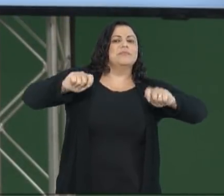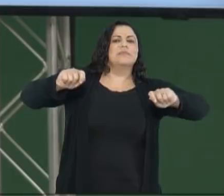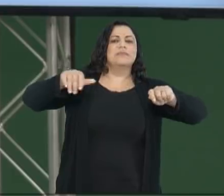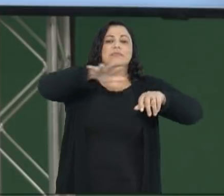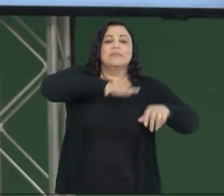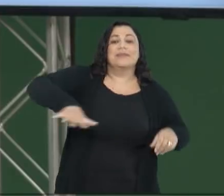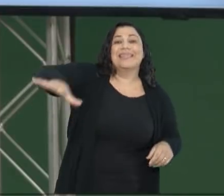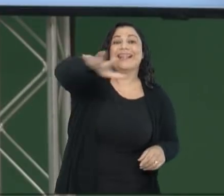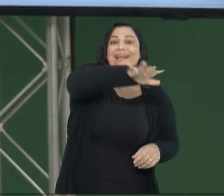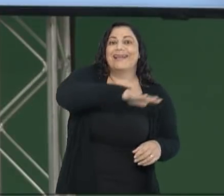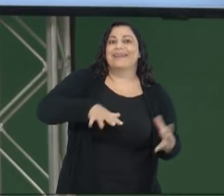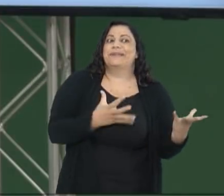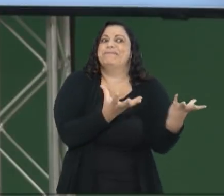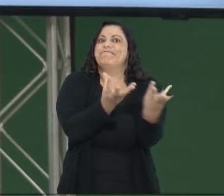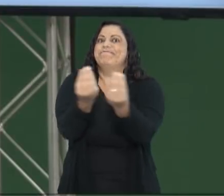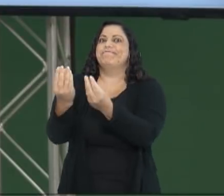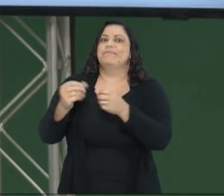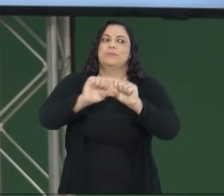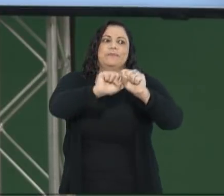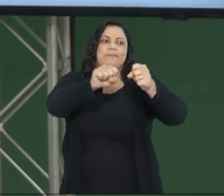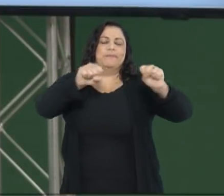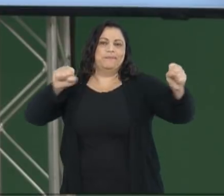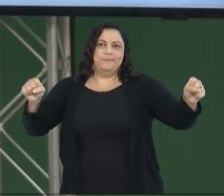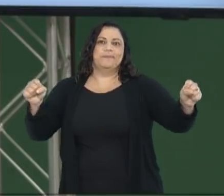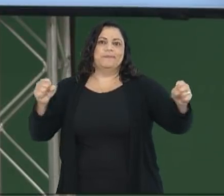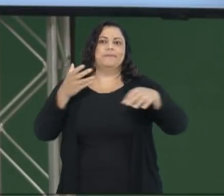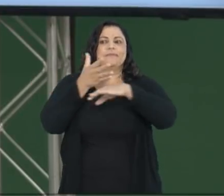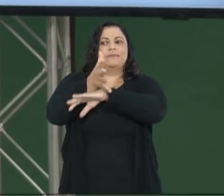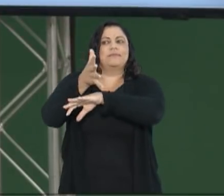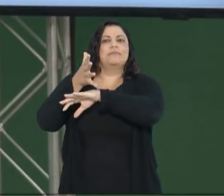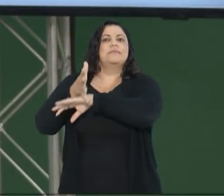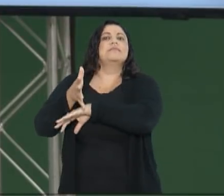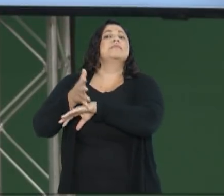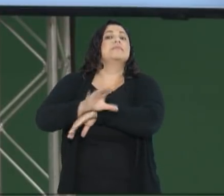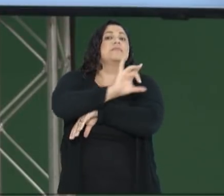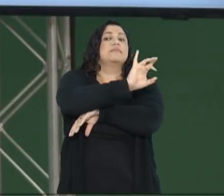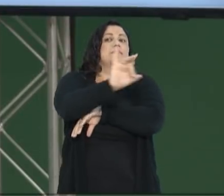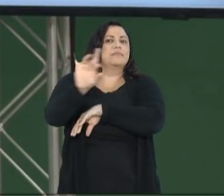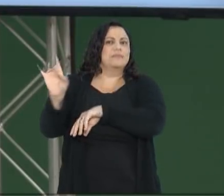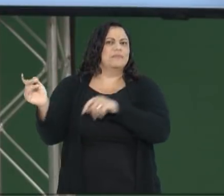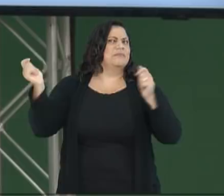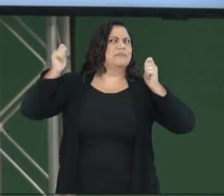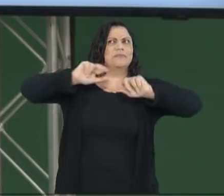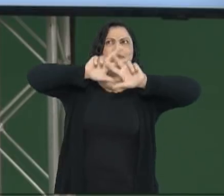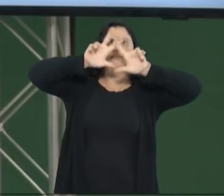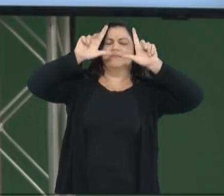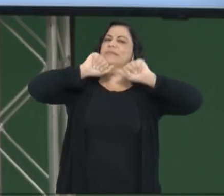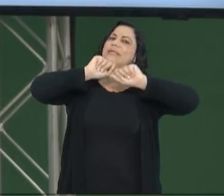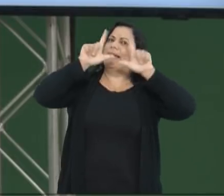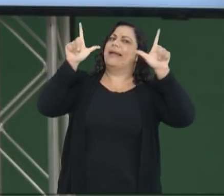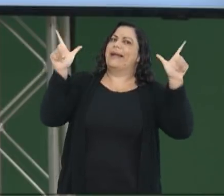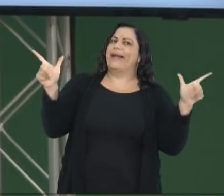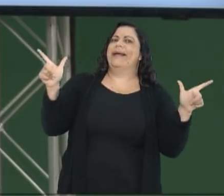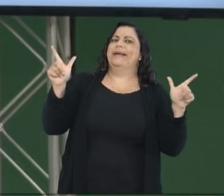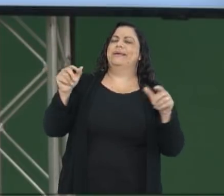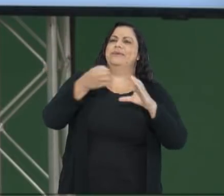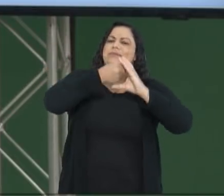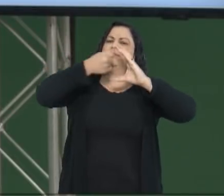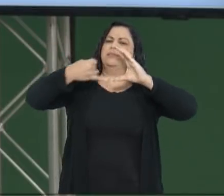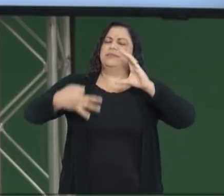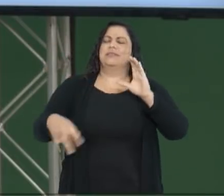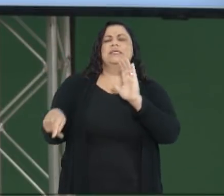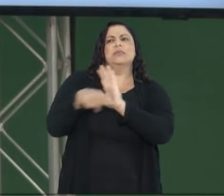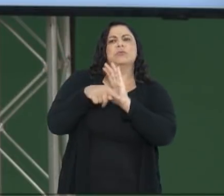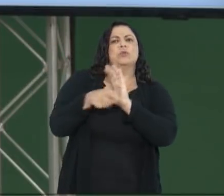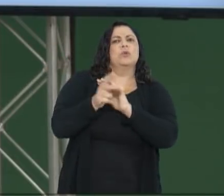Então, foi uma área muito grande ocupada por eles. E é claro que eles imprimiram ali as suas características culturais, os seus